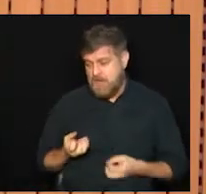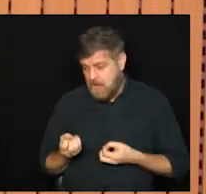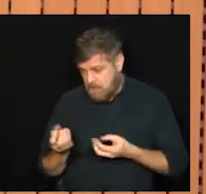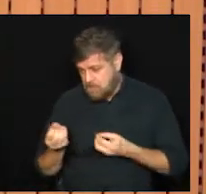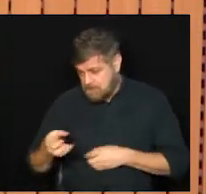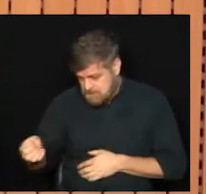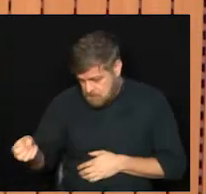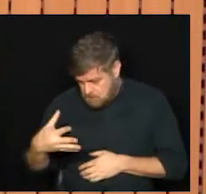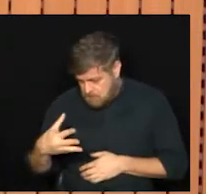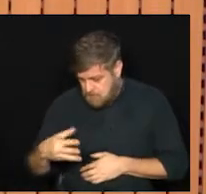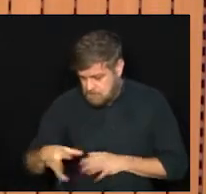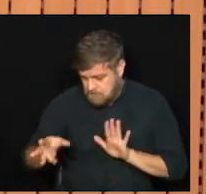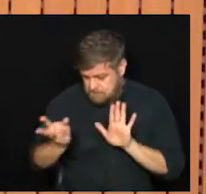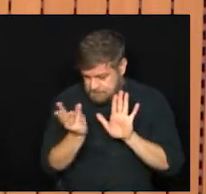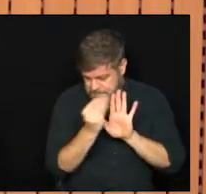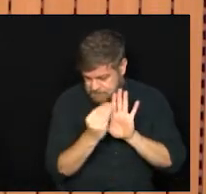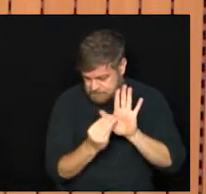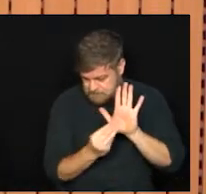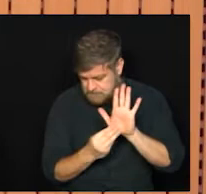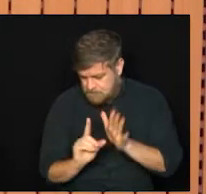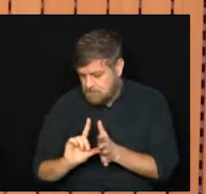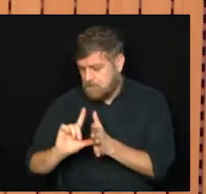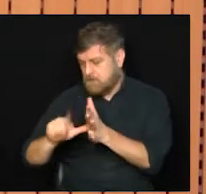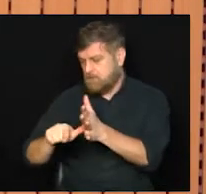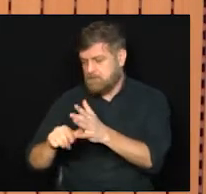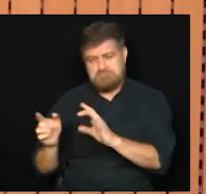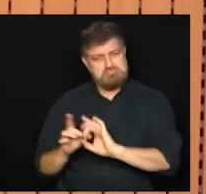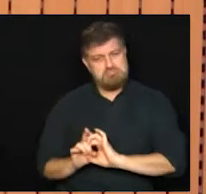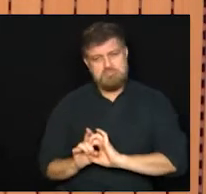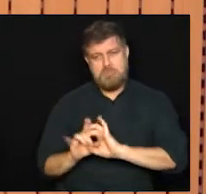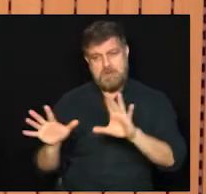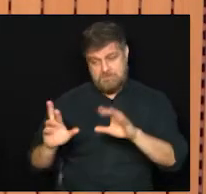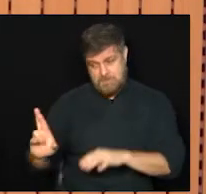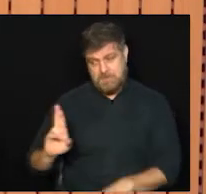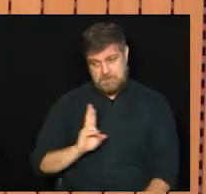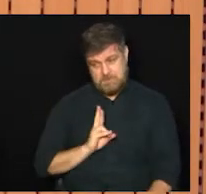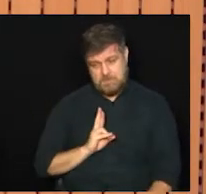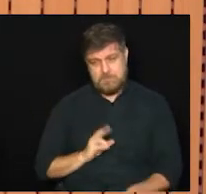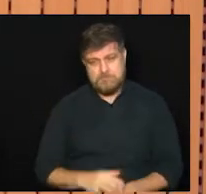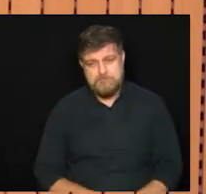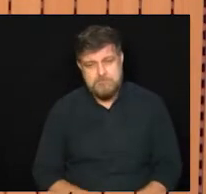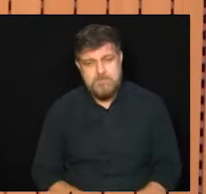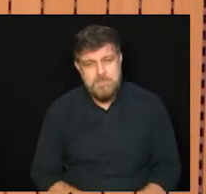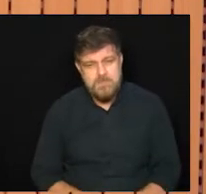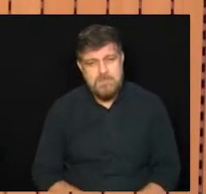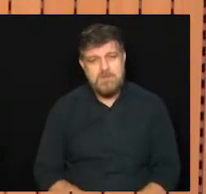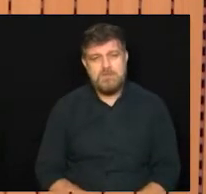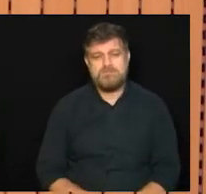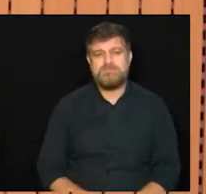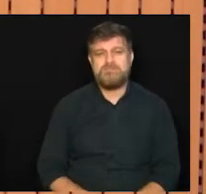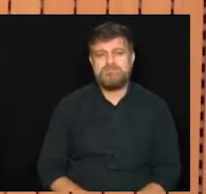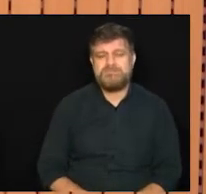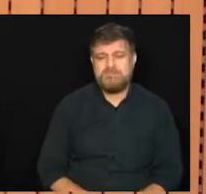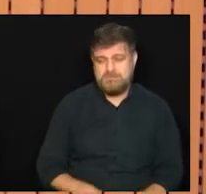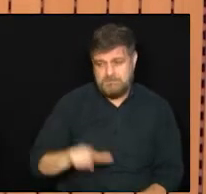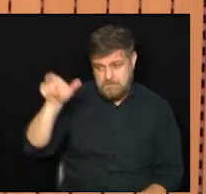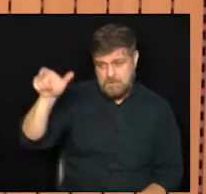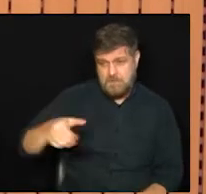encaminhado posteriormente, fique à vontade. Mas Antônio Dias